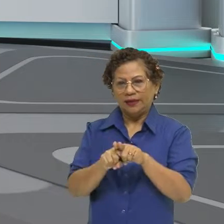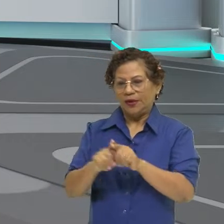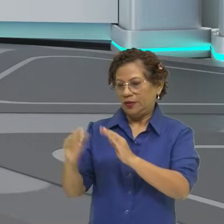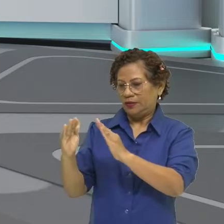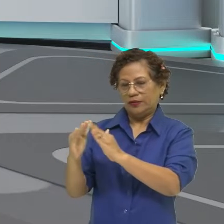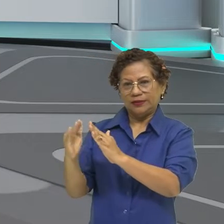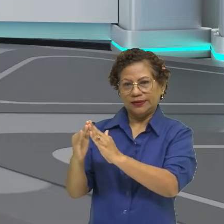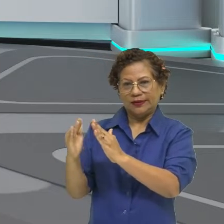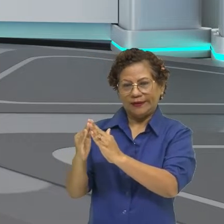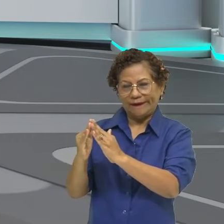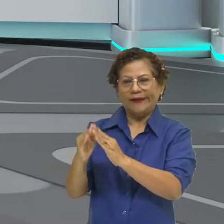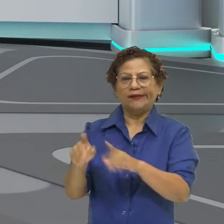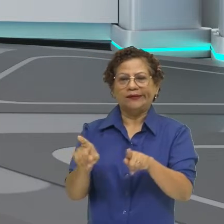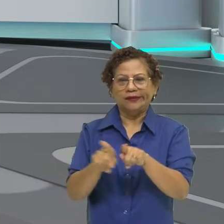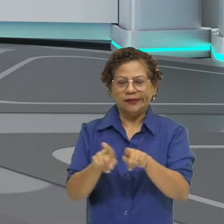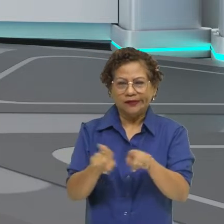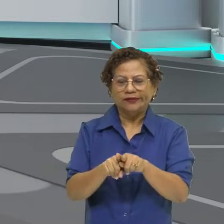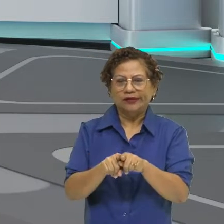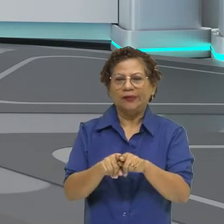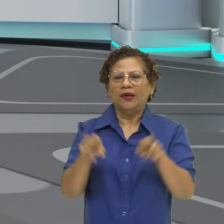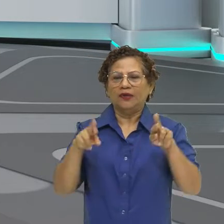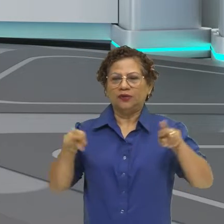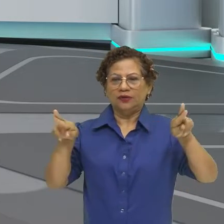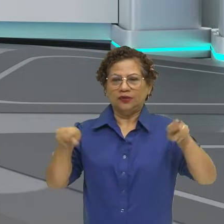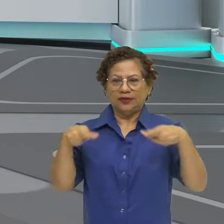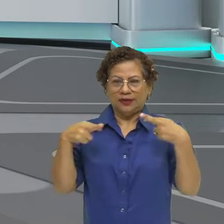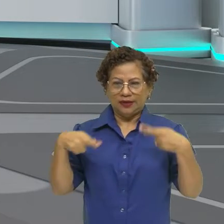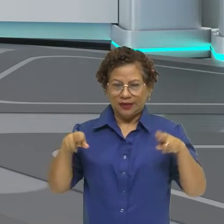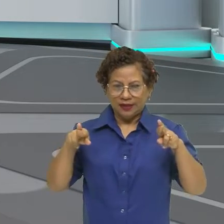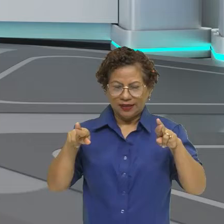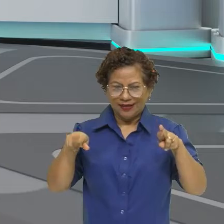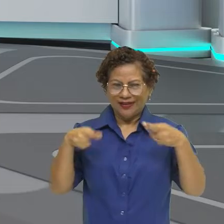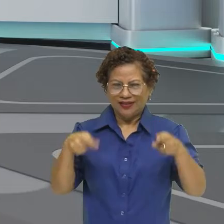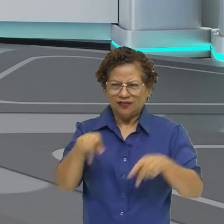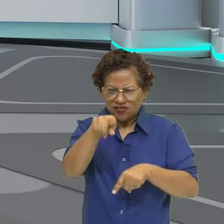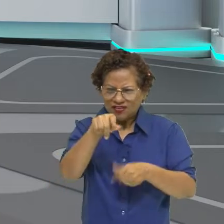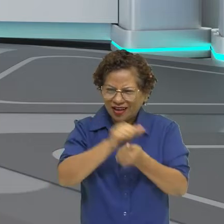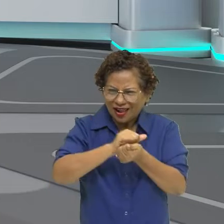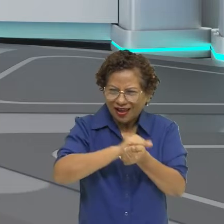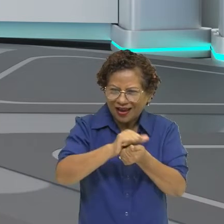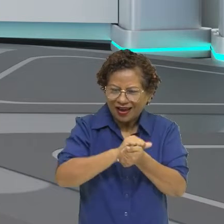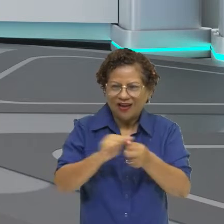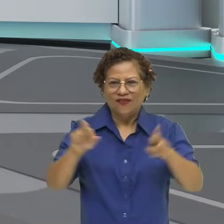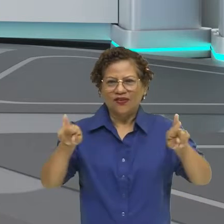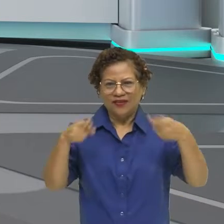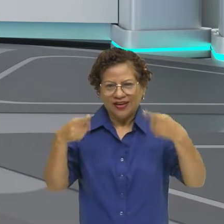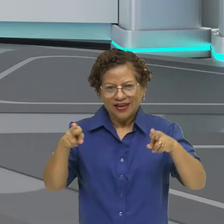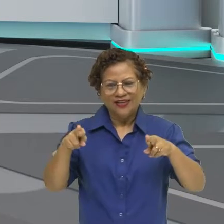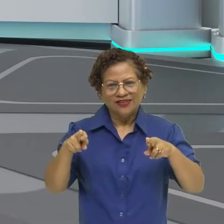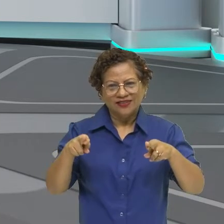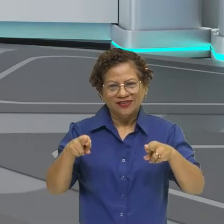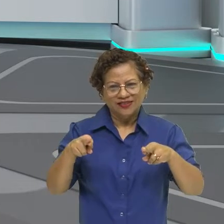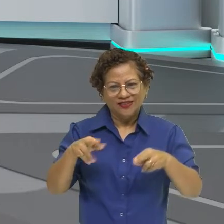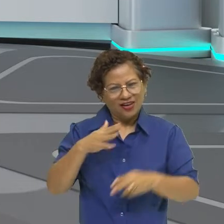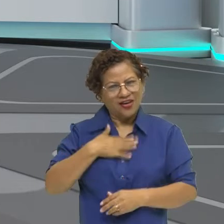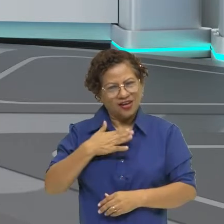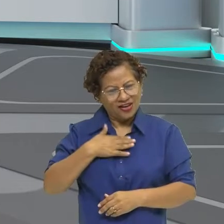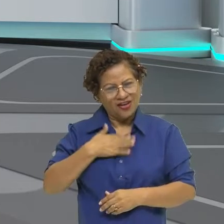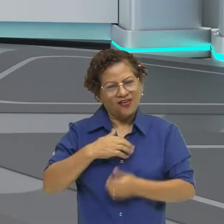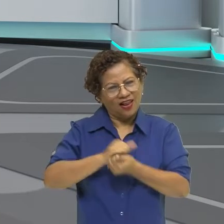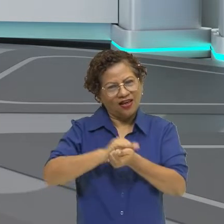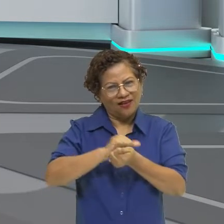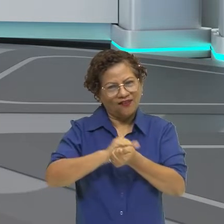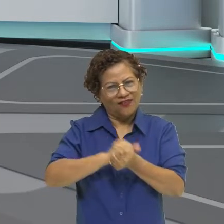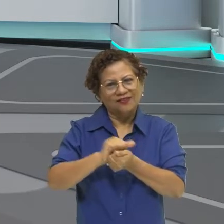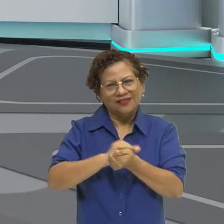quarto, né, Lúcia? Exatamente. A nossa rede. A gente tem que ter. Vocês lavam a rede de vocês? Eu lavo a minha. Eu né? também lavo a minha. Pelo amor de